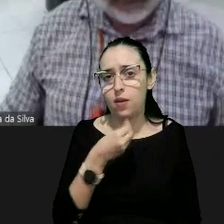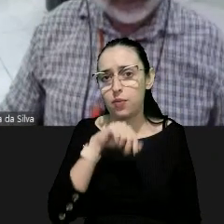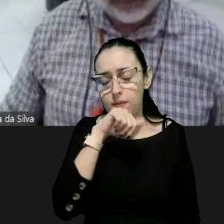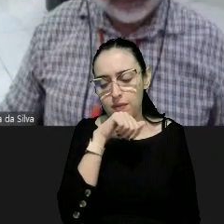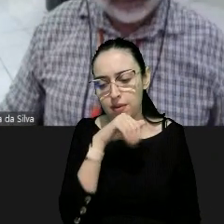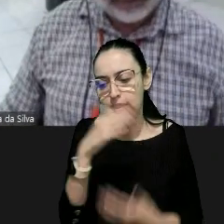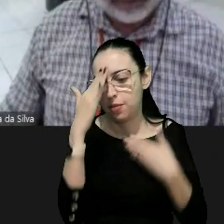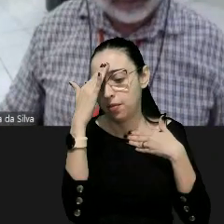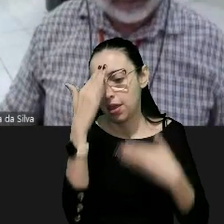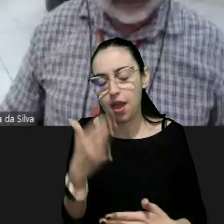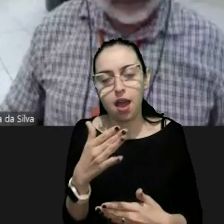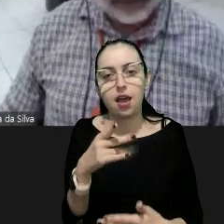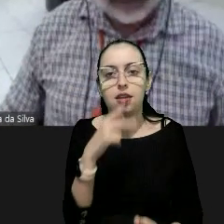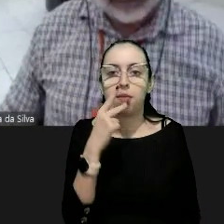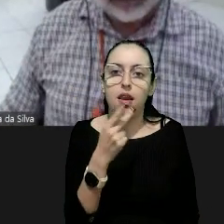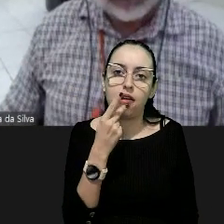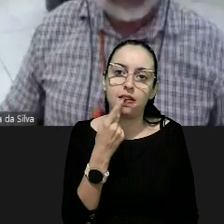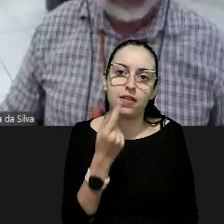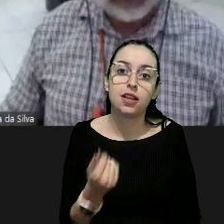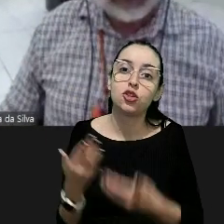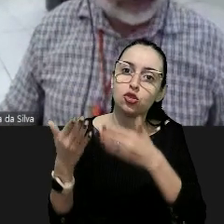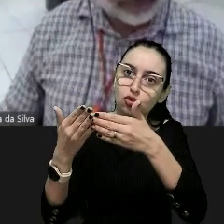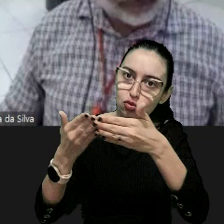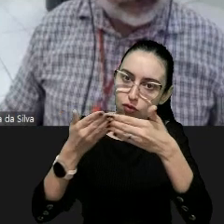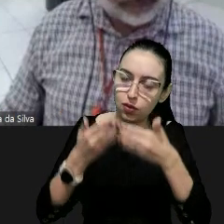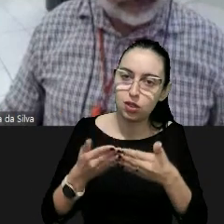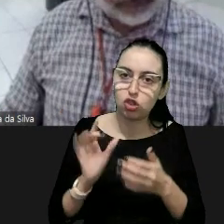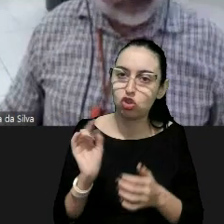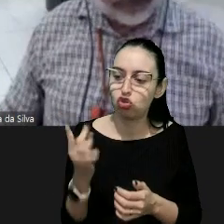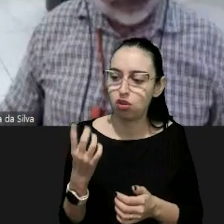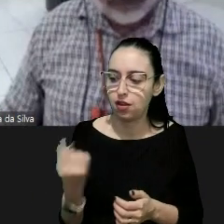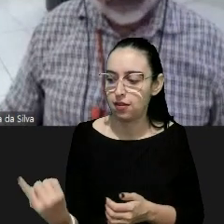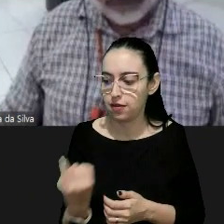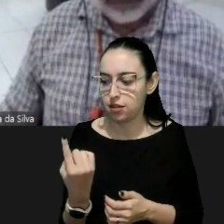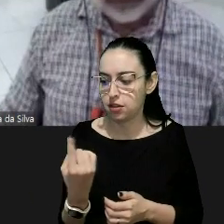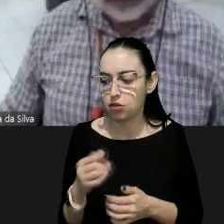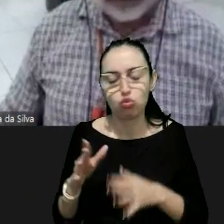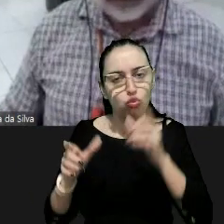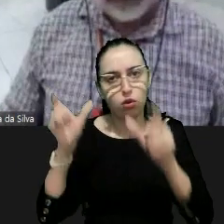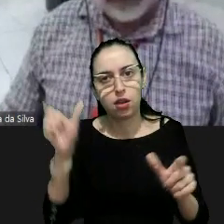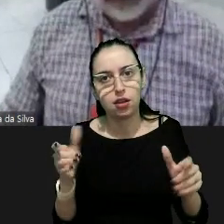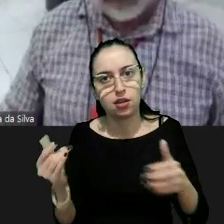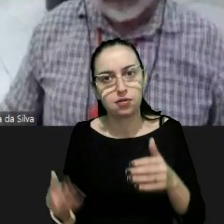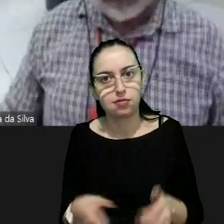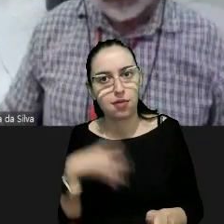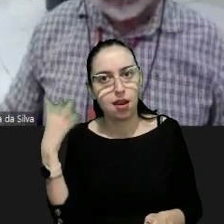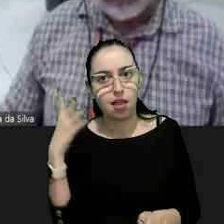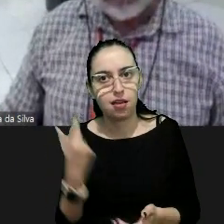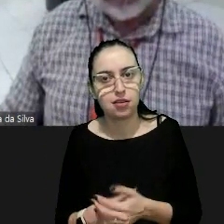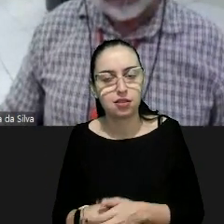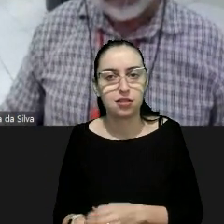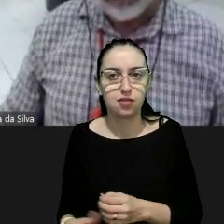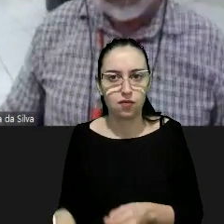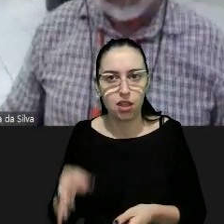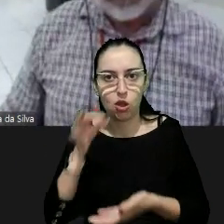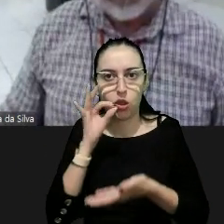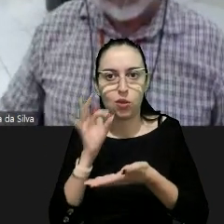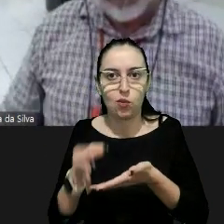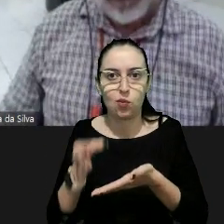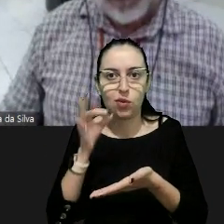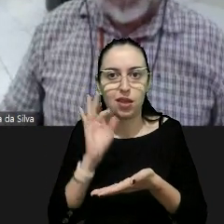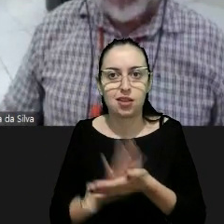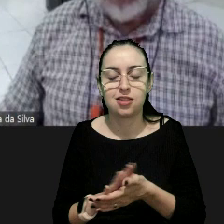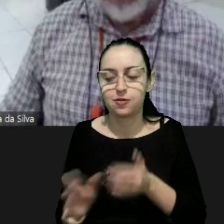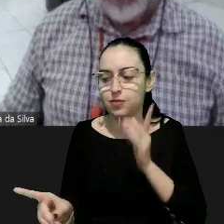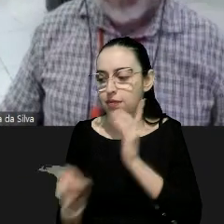Perfeito, Miriam. Olha, obrigado pelas palavras. Já está convidada, não só você, como todos os presentes aí, a vir tomar um